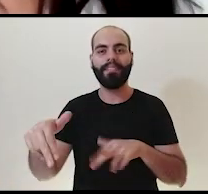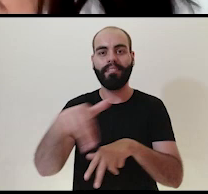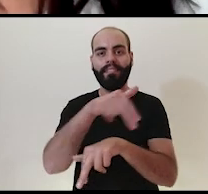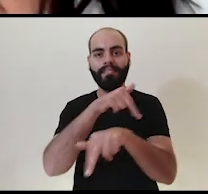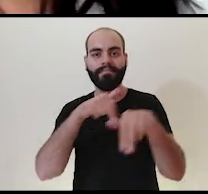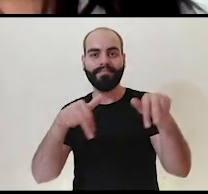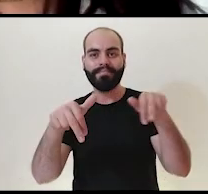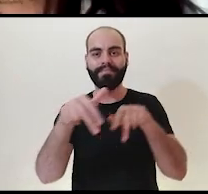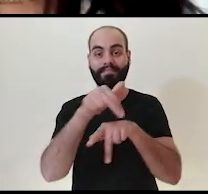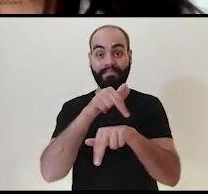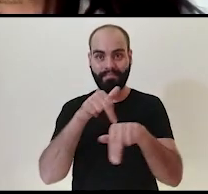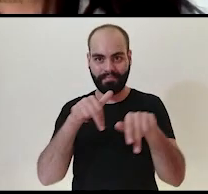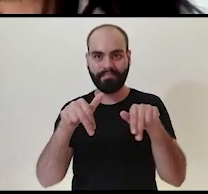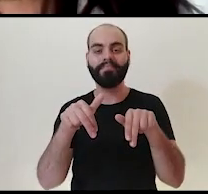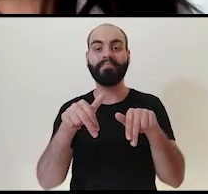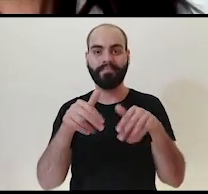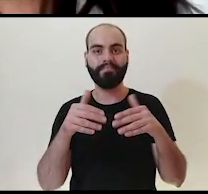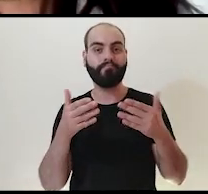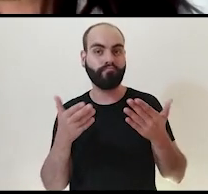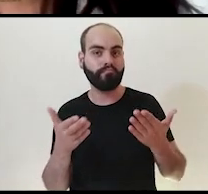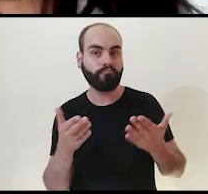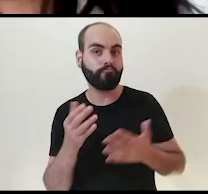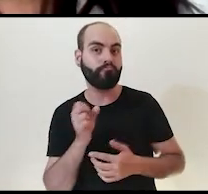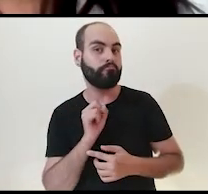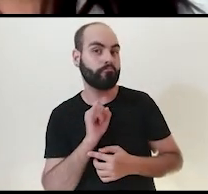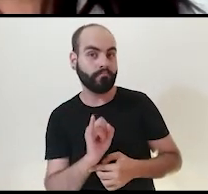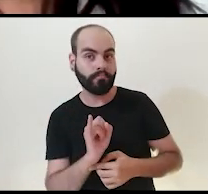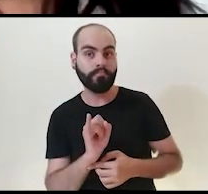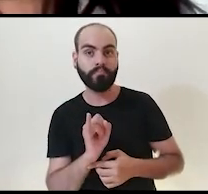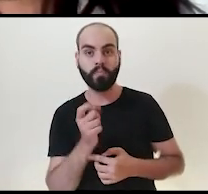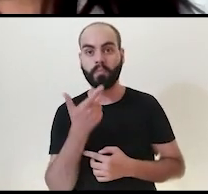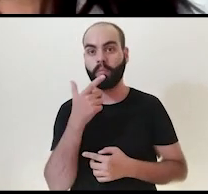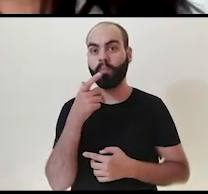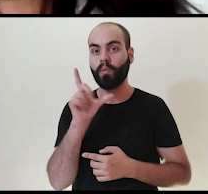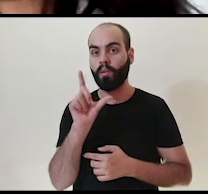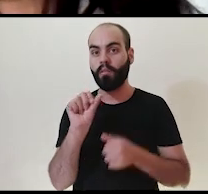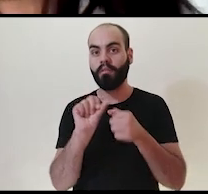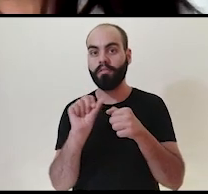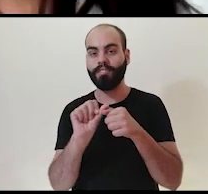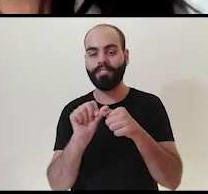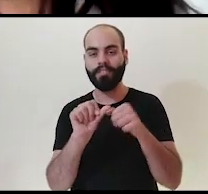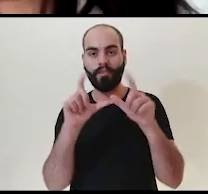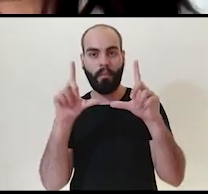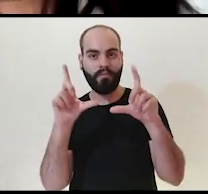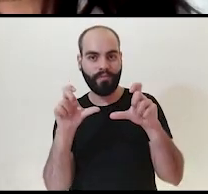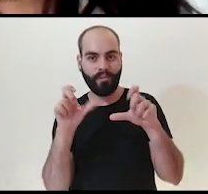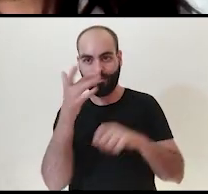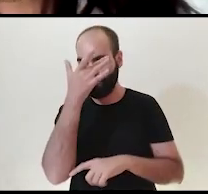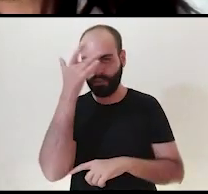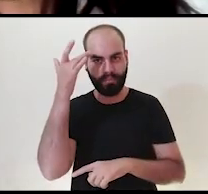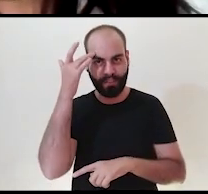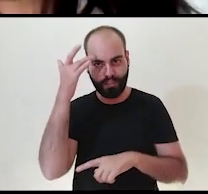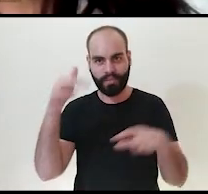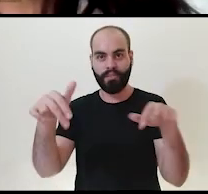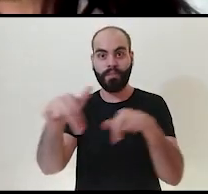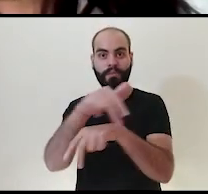né? Sim. Então, se puder fazer uma foto com as pessoas ali interagindo, vivendo, e